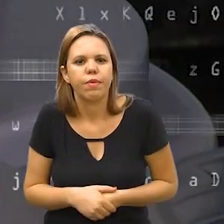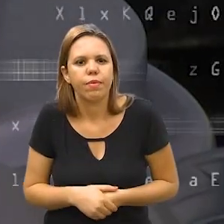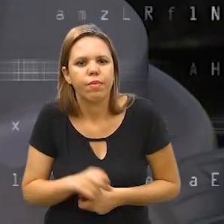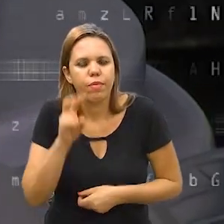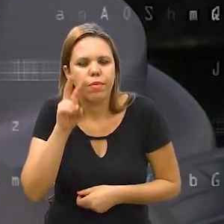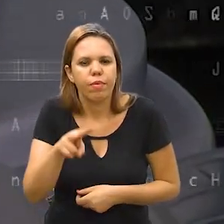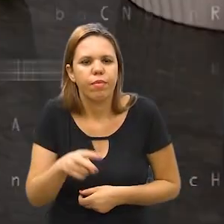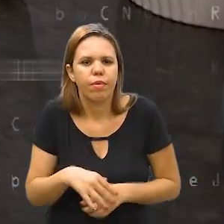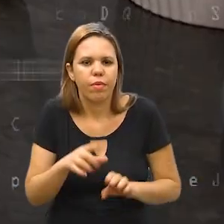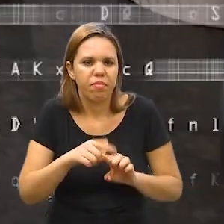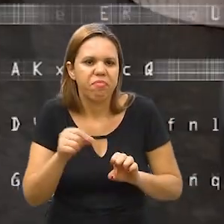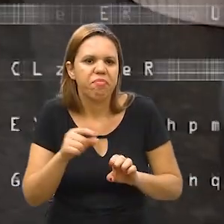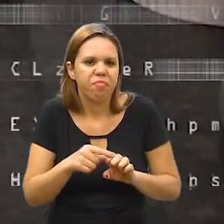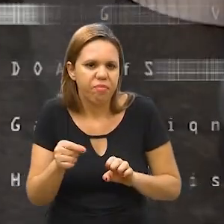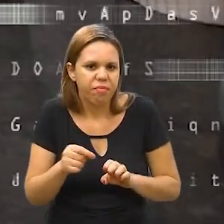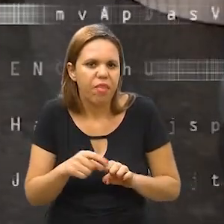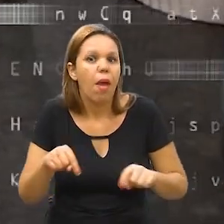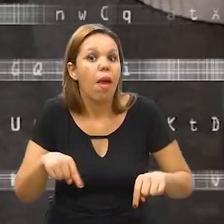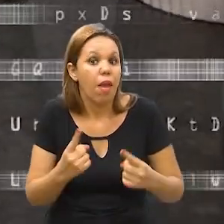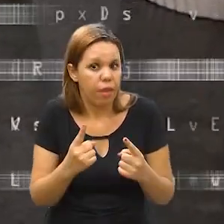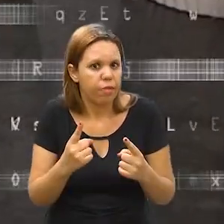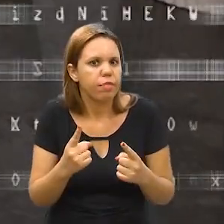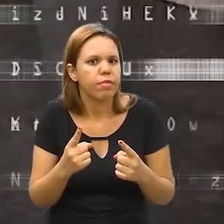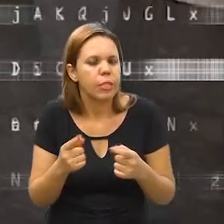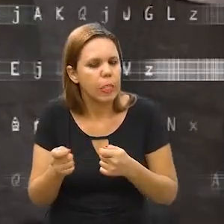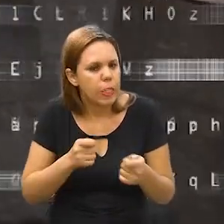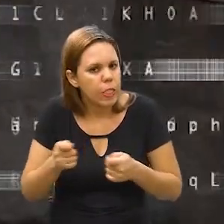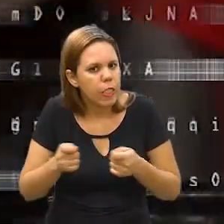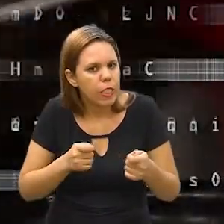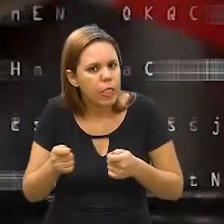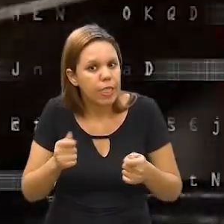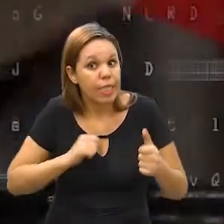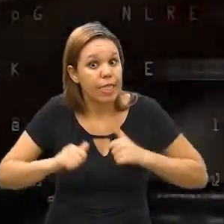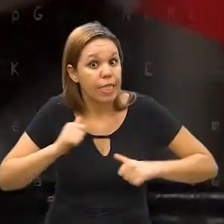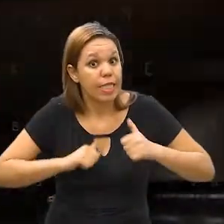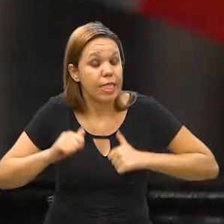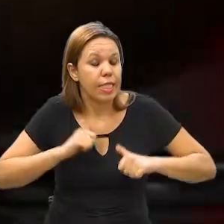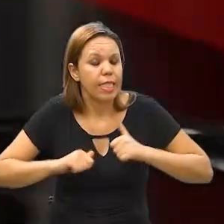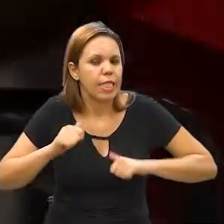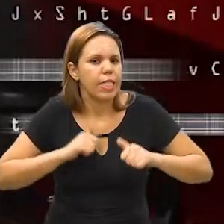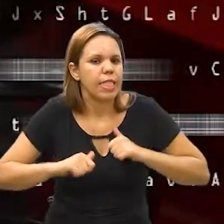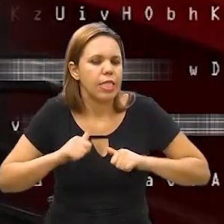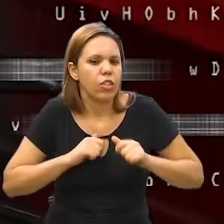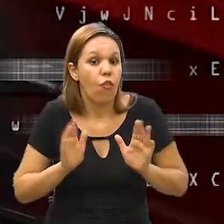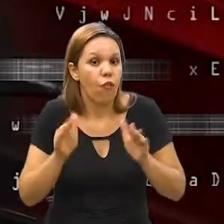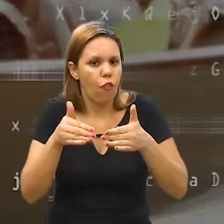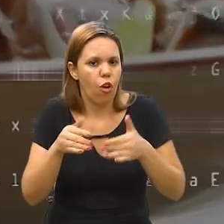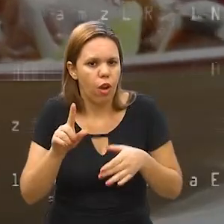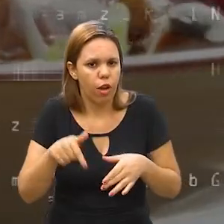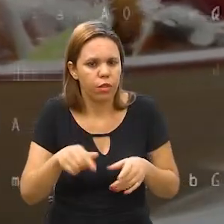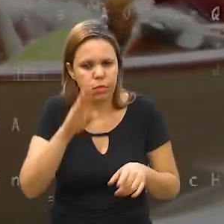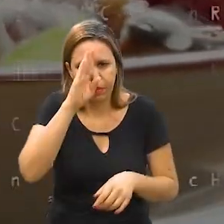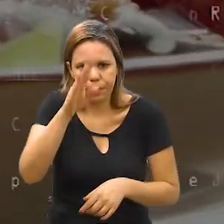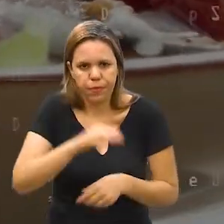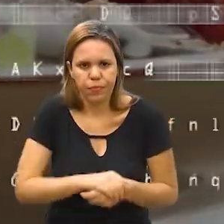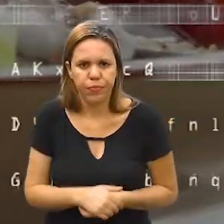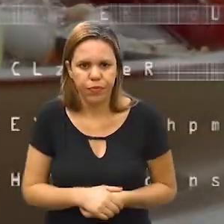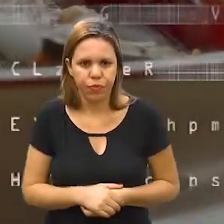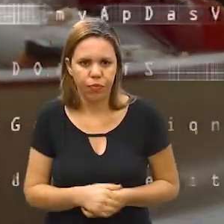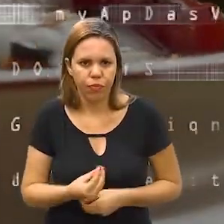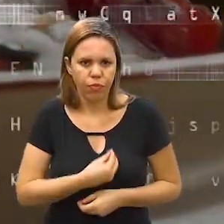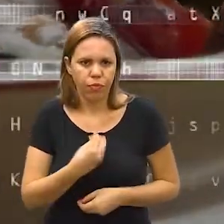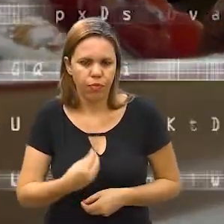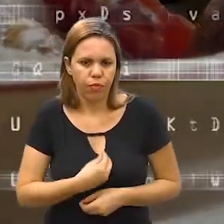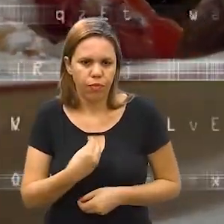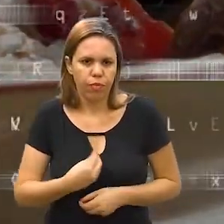vimos aí, empreender é um desafio e lidar com a ansiedade e com o foco é primordial na